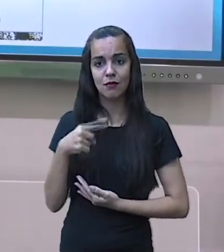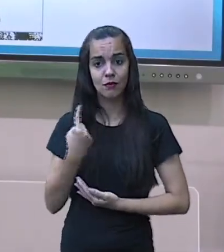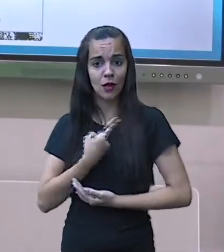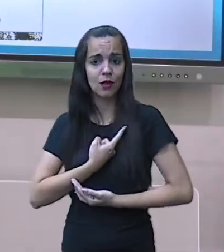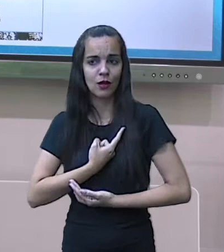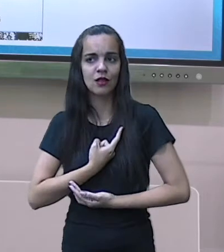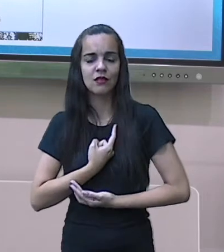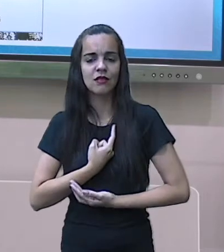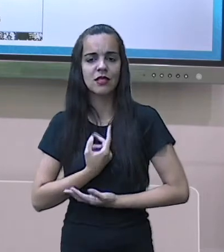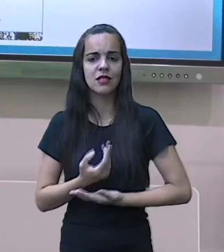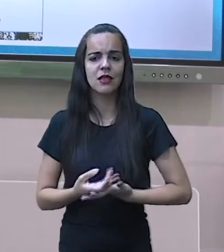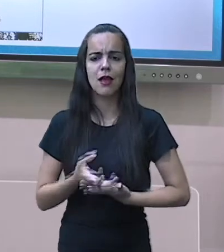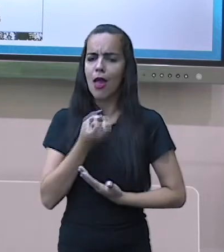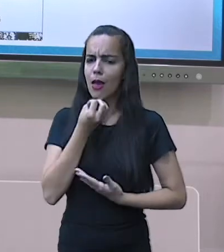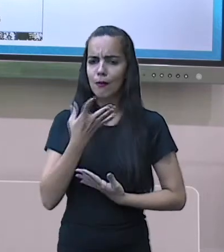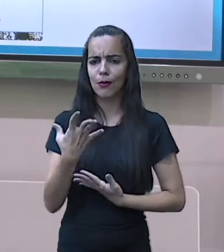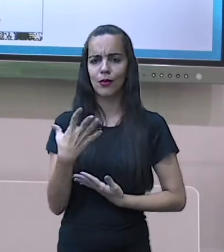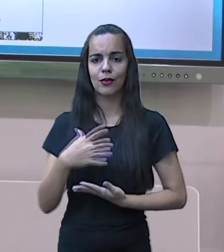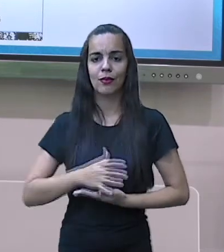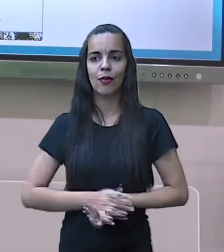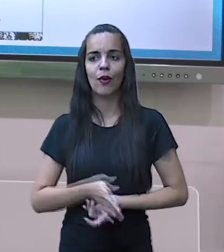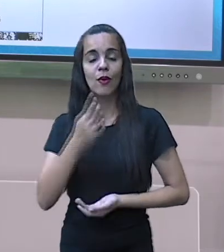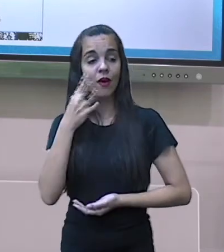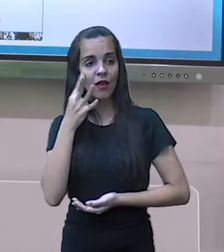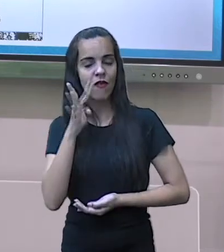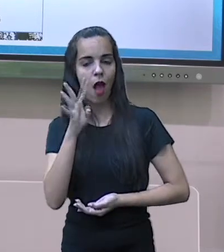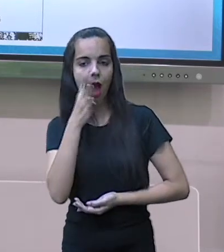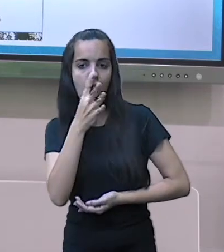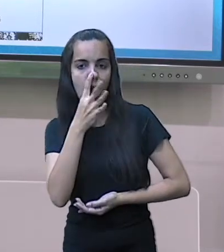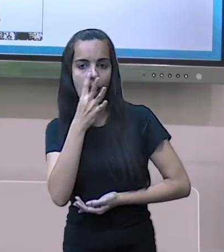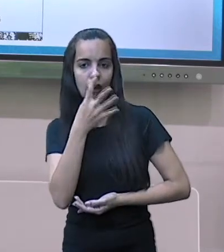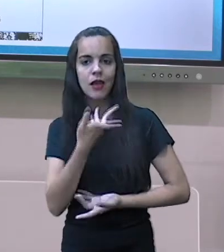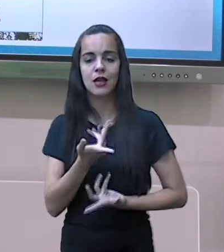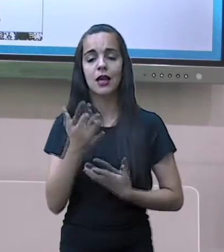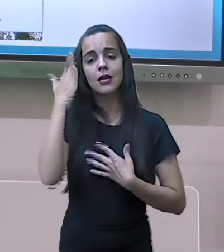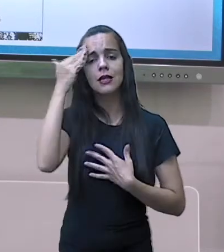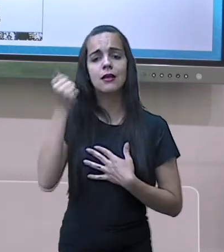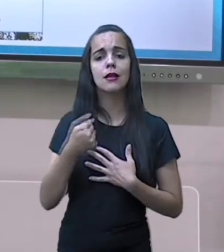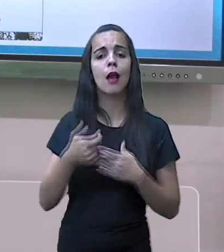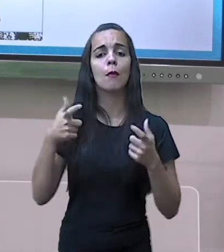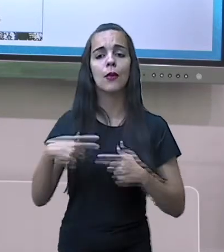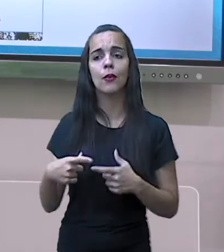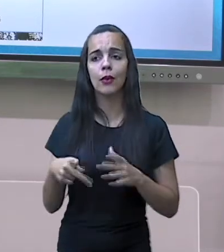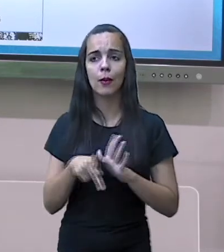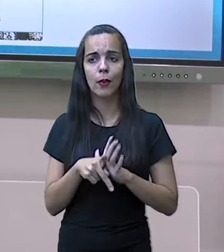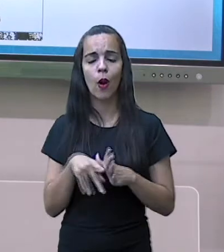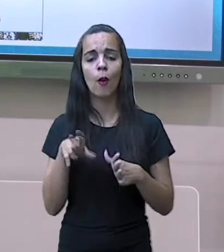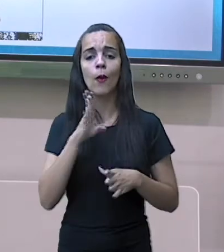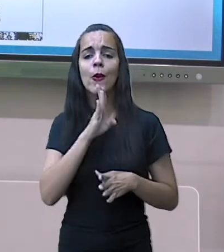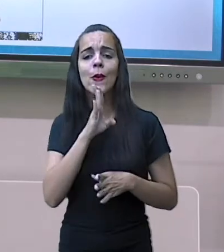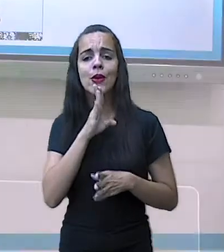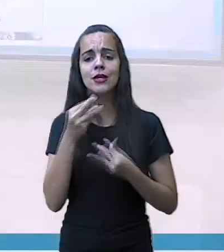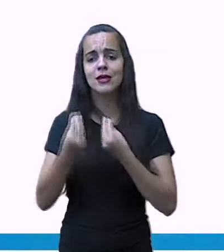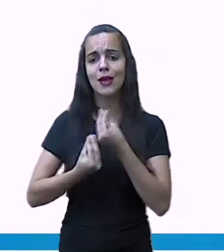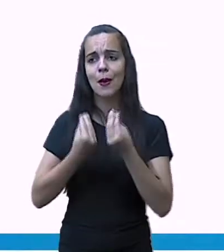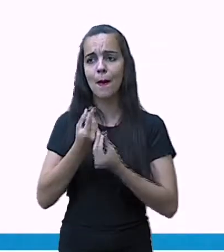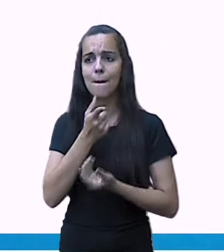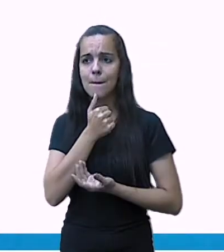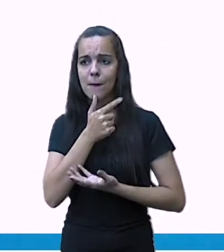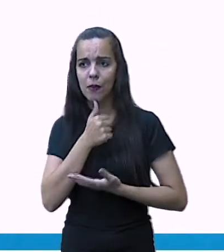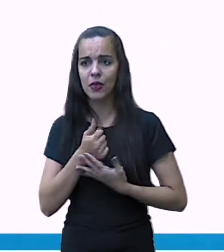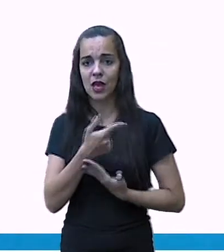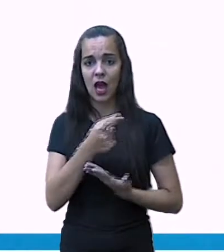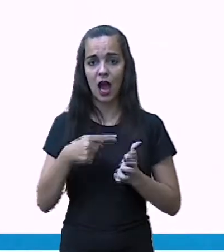nós. Né? E aqui, essa pedra fala sobre a importância dessa região,